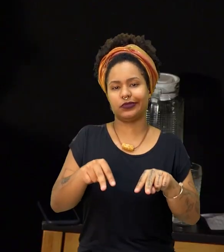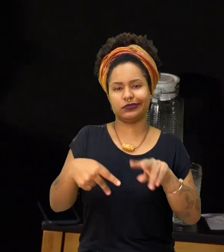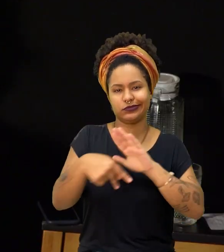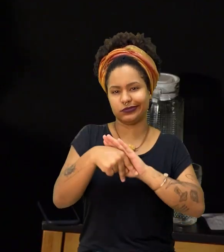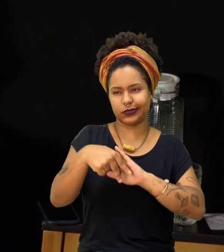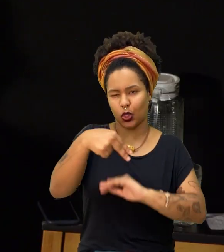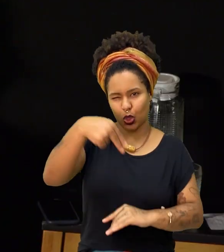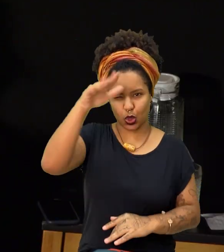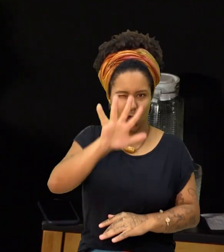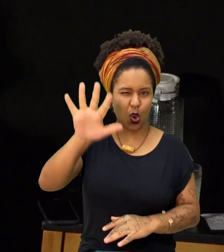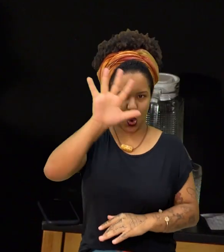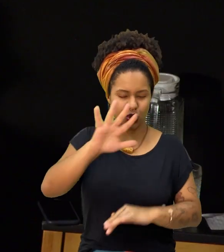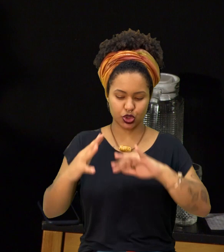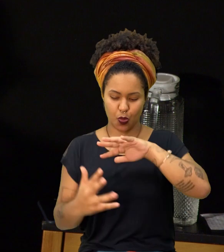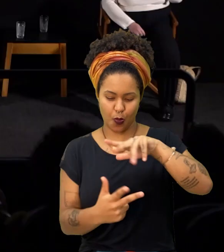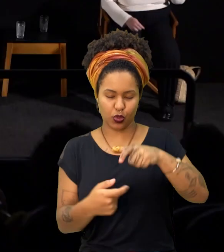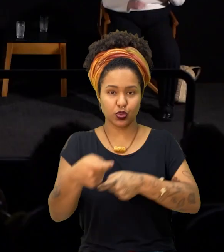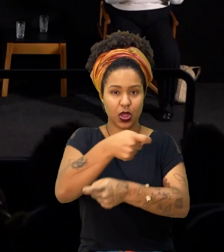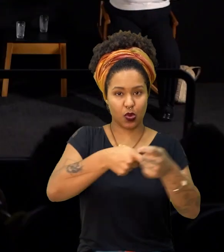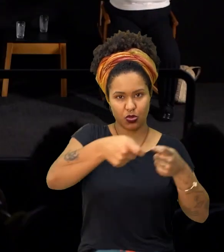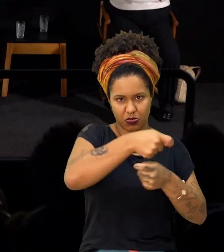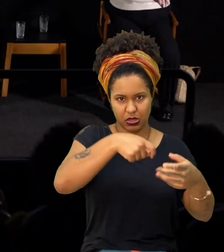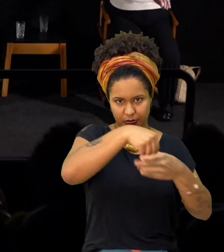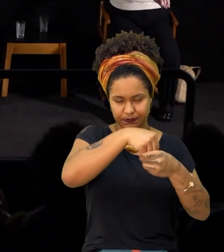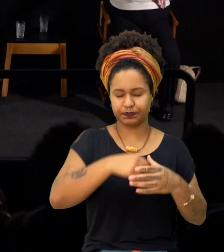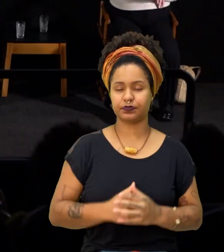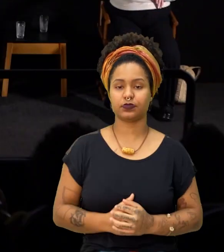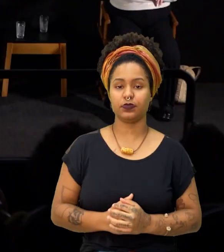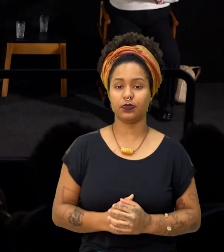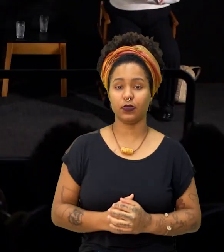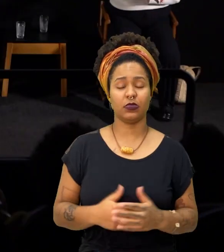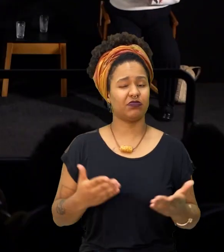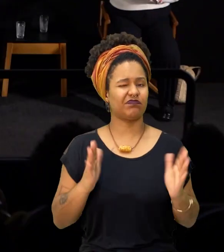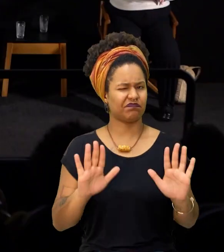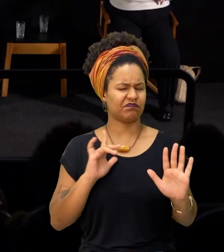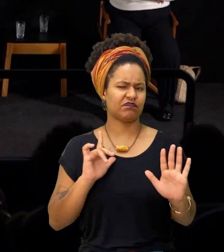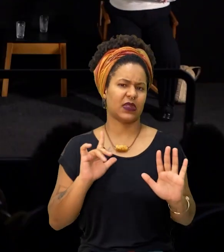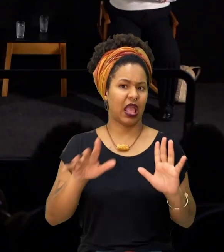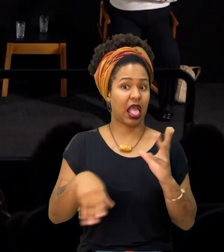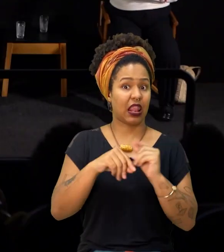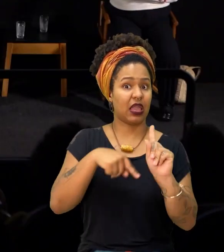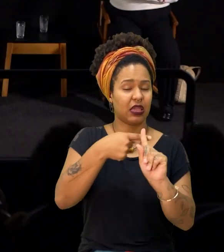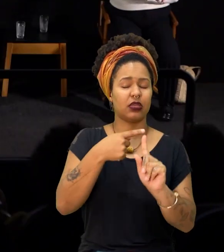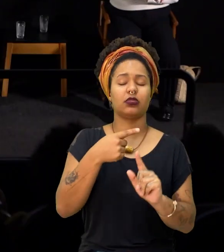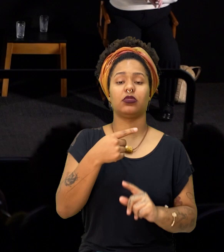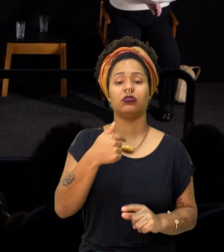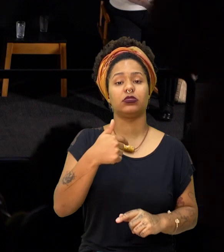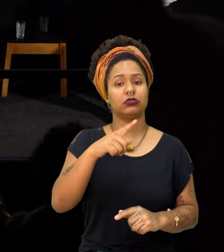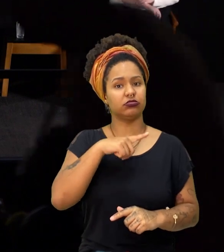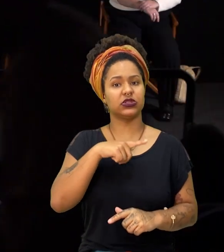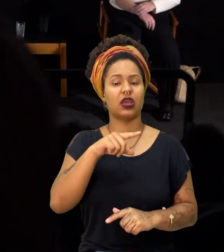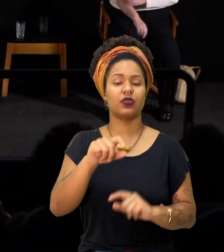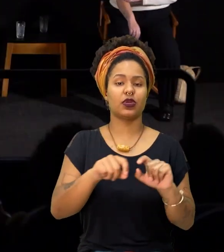né, do mundo da economia. Agora, além disso, eu acho que tem